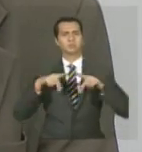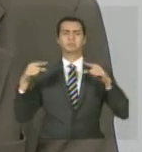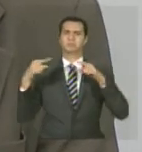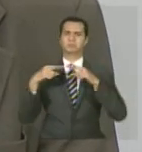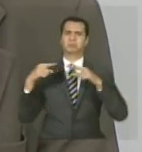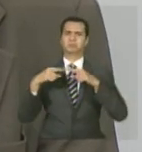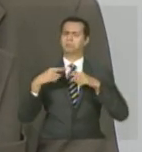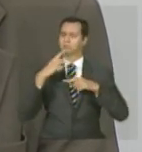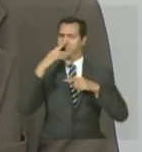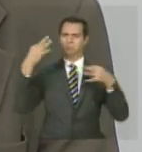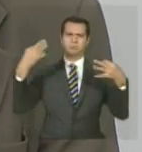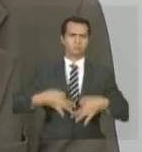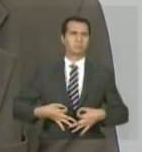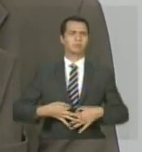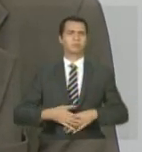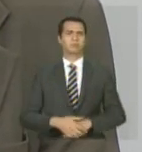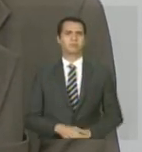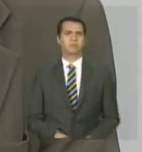dizia anteriormente também, né,